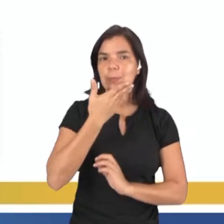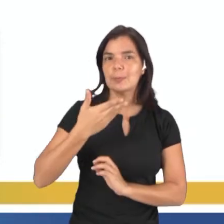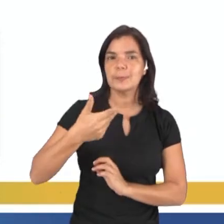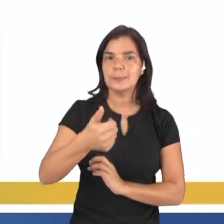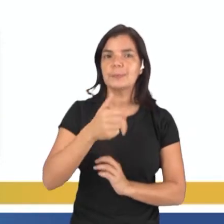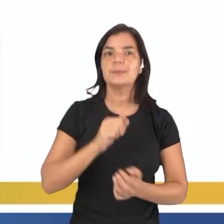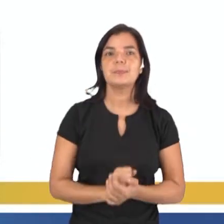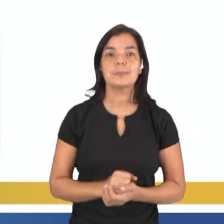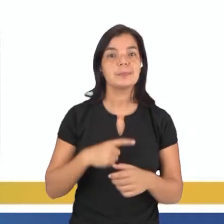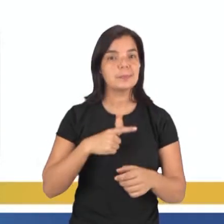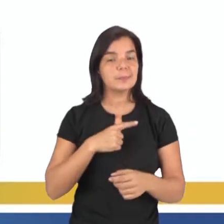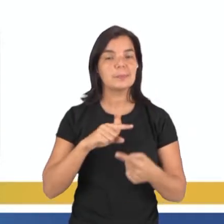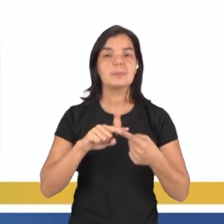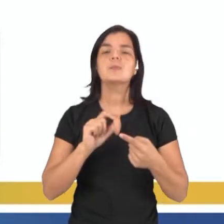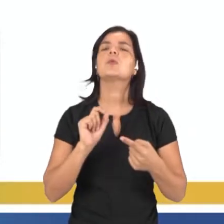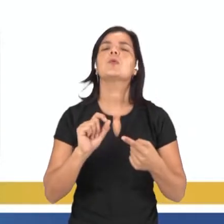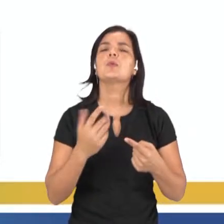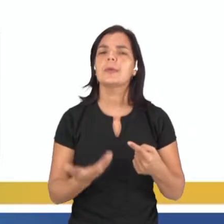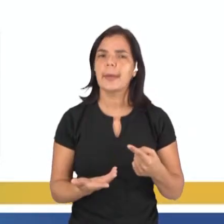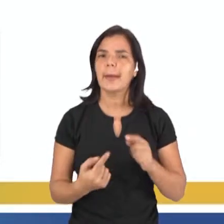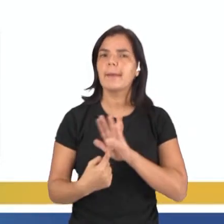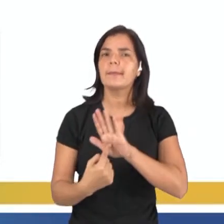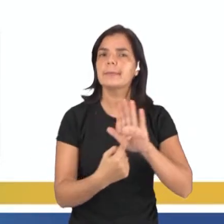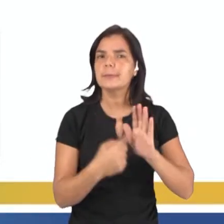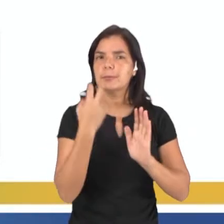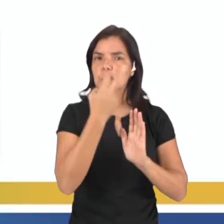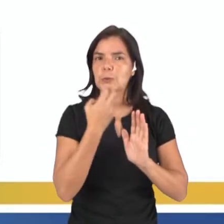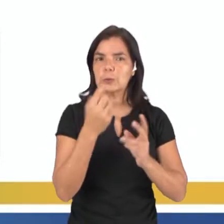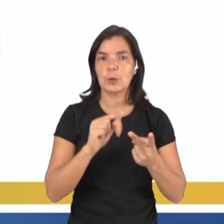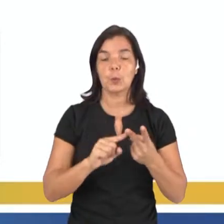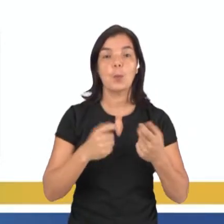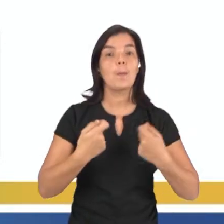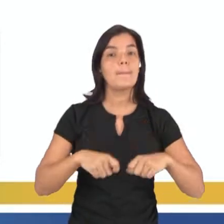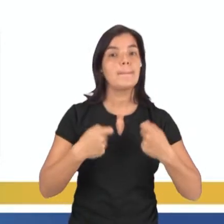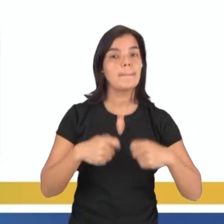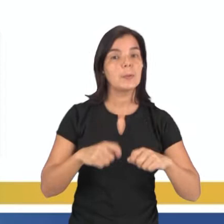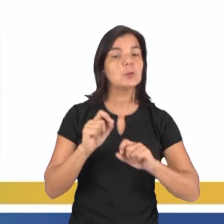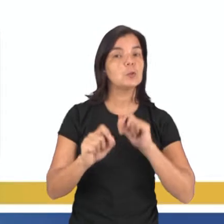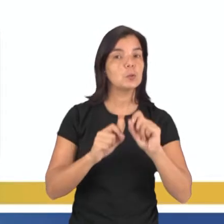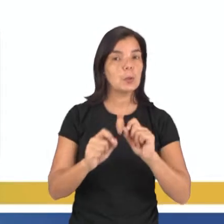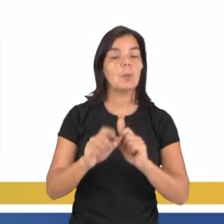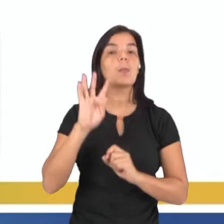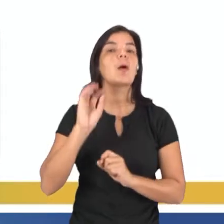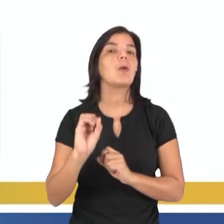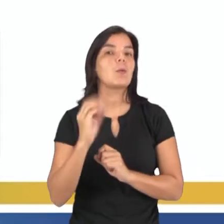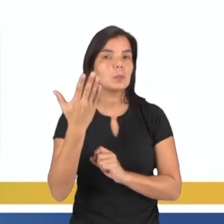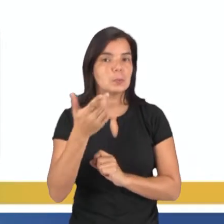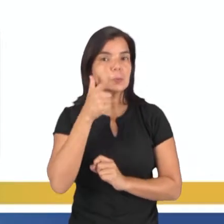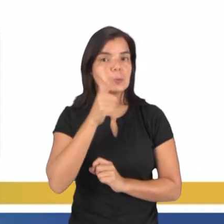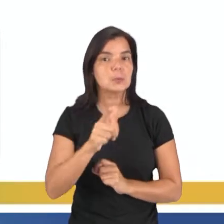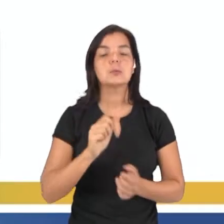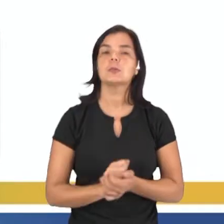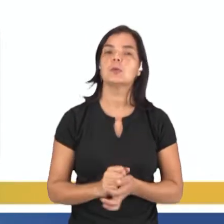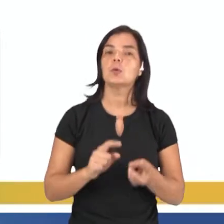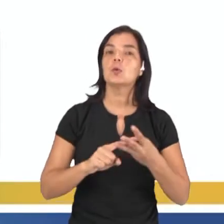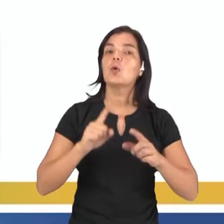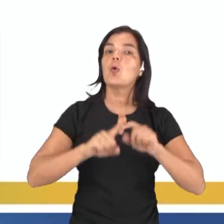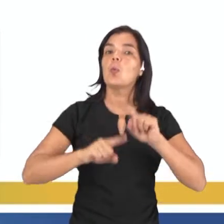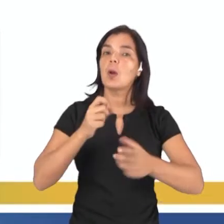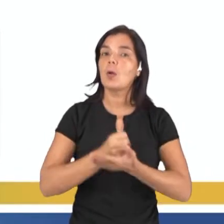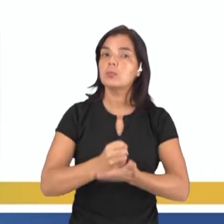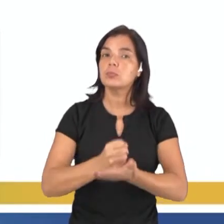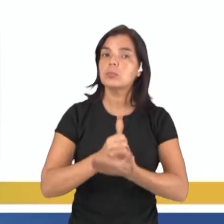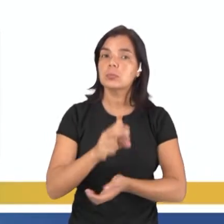melhor? Então, temos aí o que é uma apresentação oral, o que é preciso considerar para realizá-la, que material de